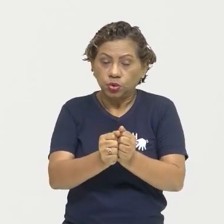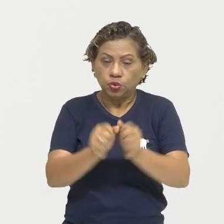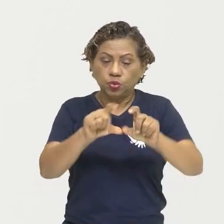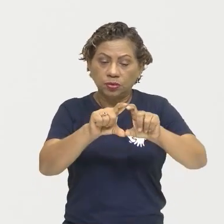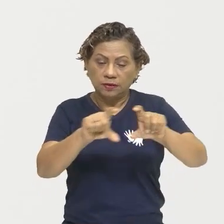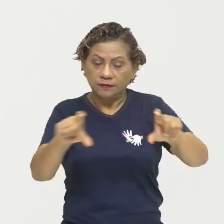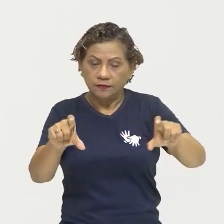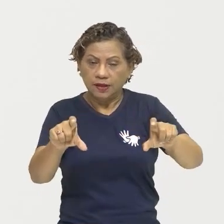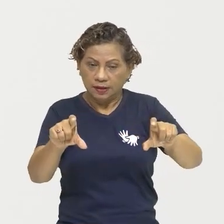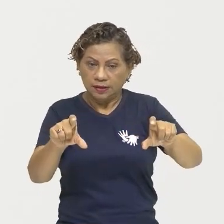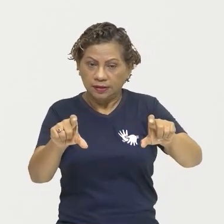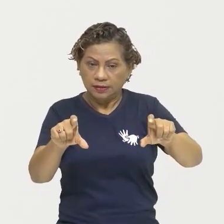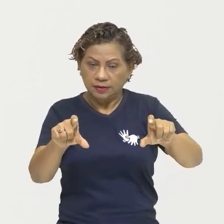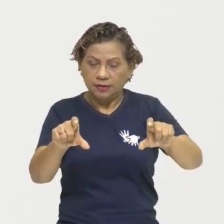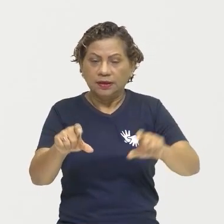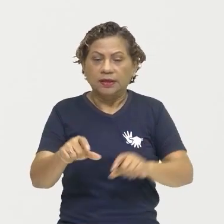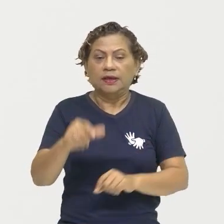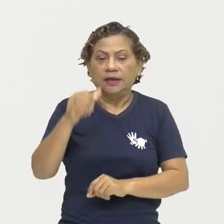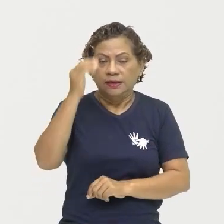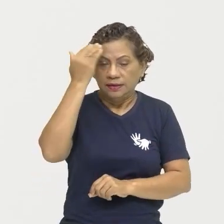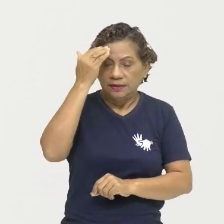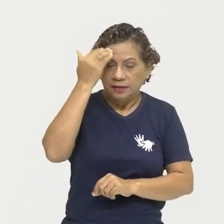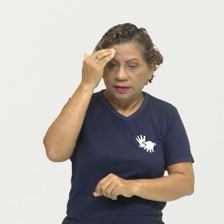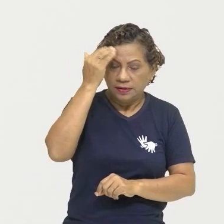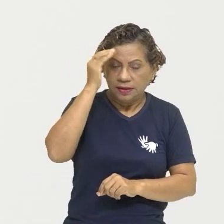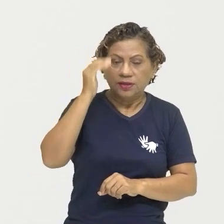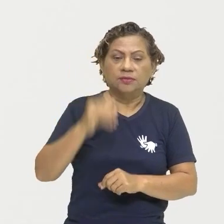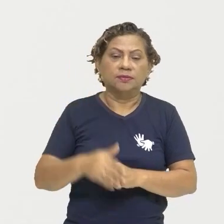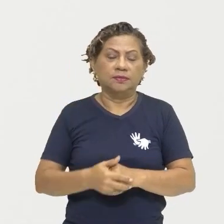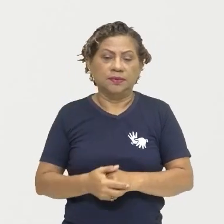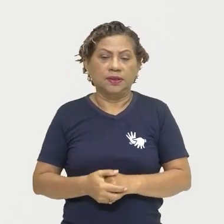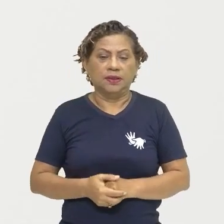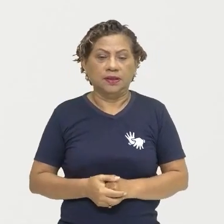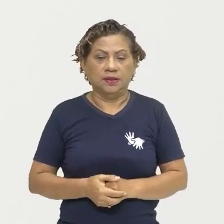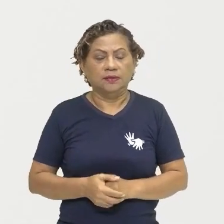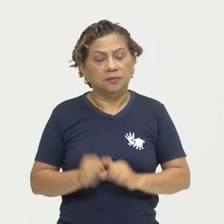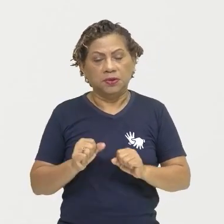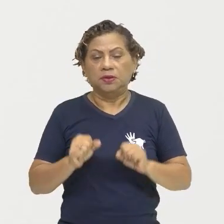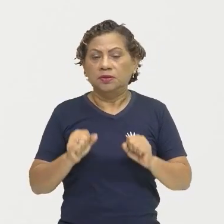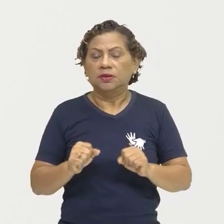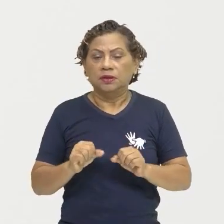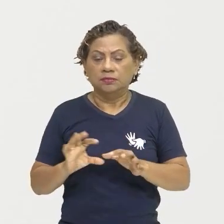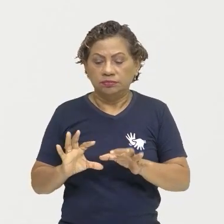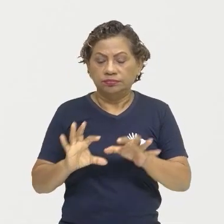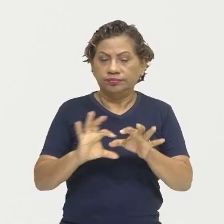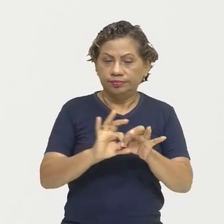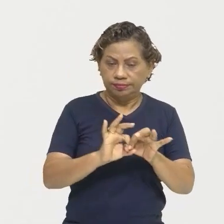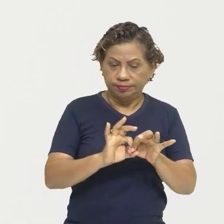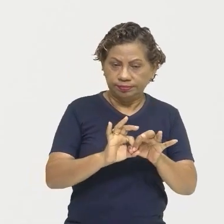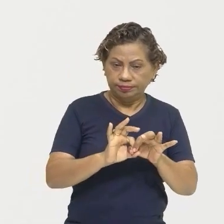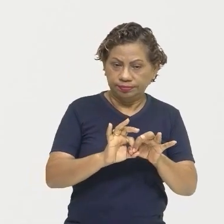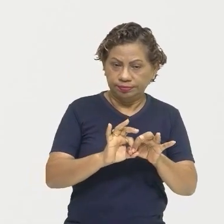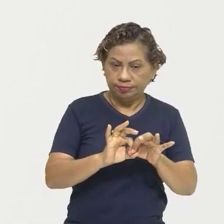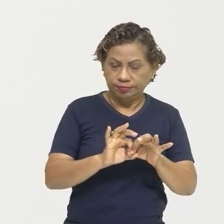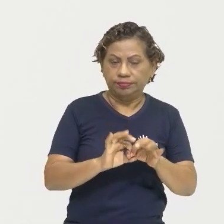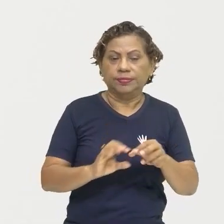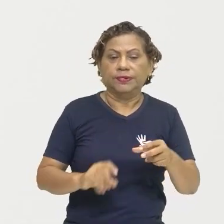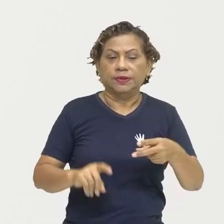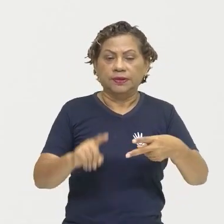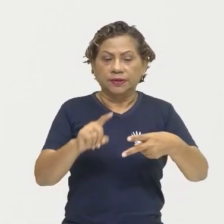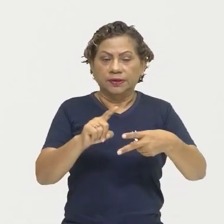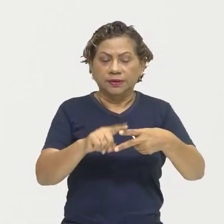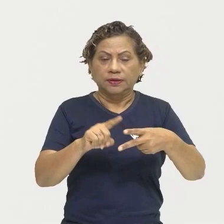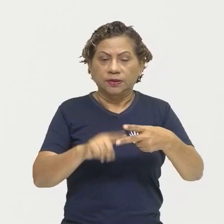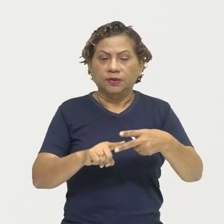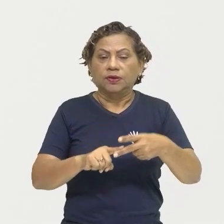Ambas desempenham o mesmo papel. Elas podem estar ligadas por conjunção coordenativa ou não.